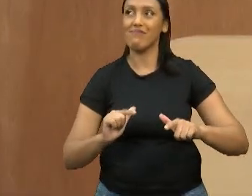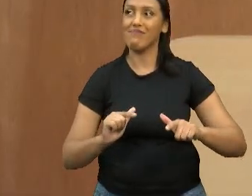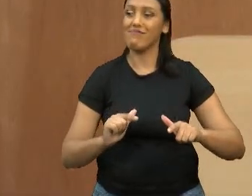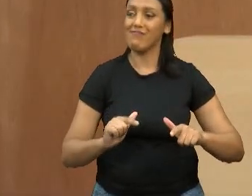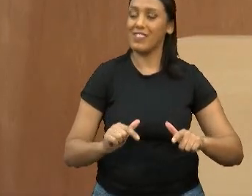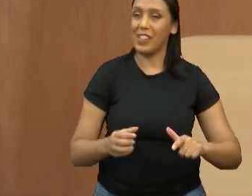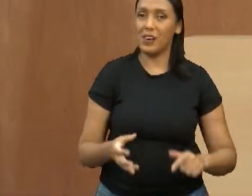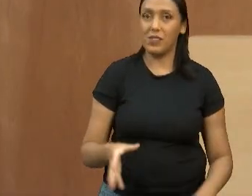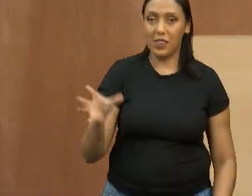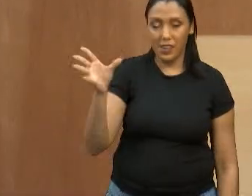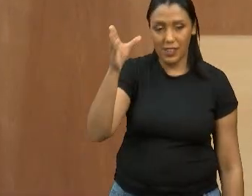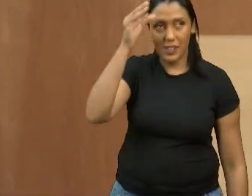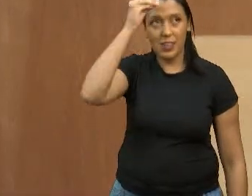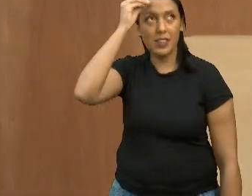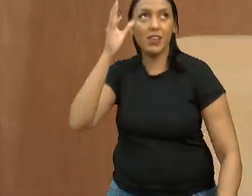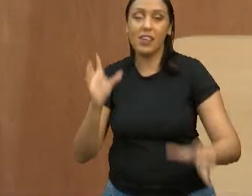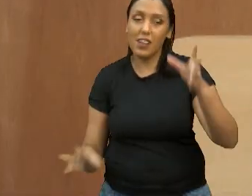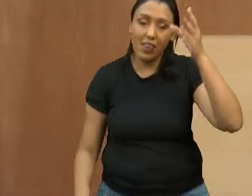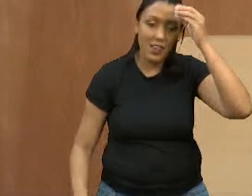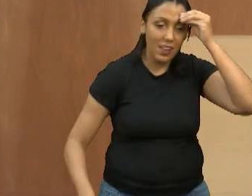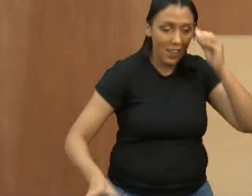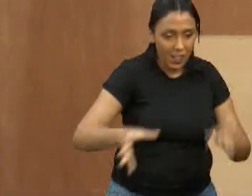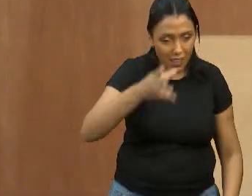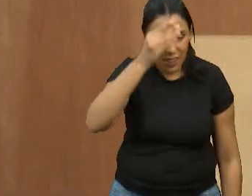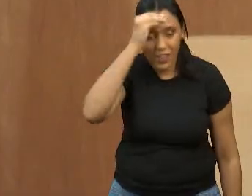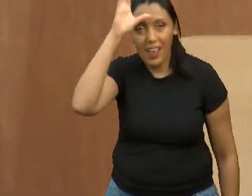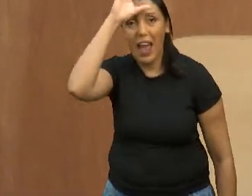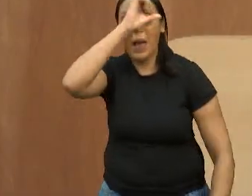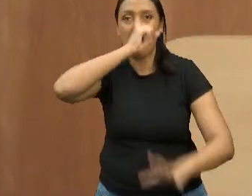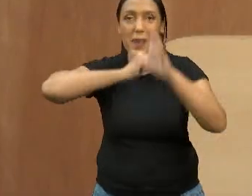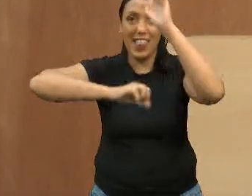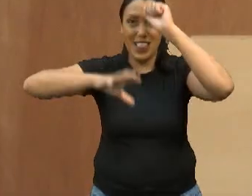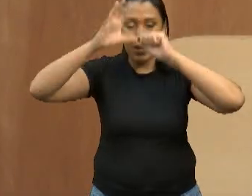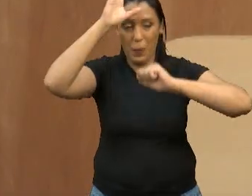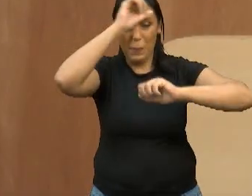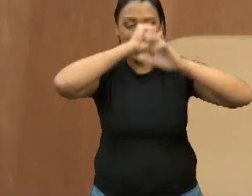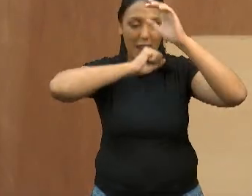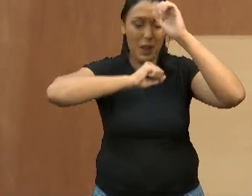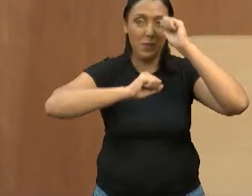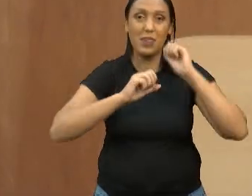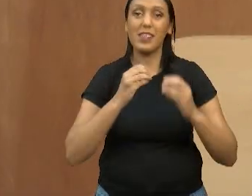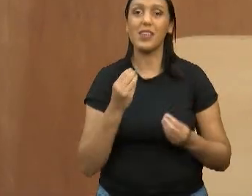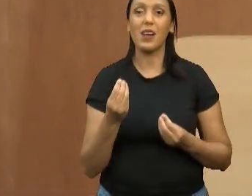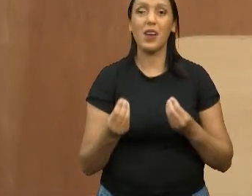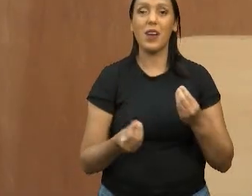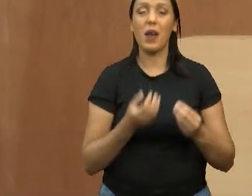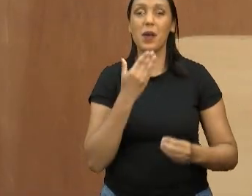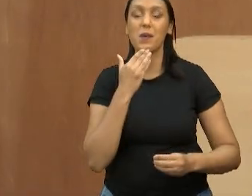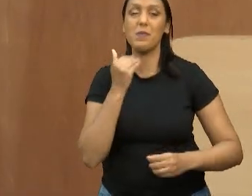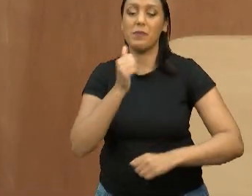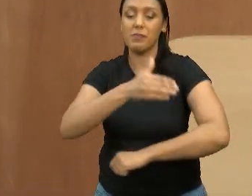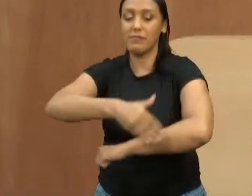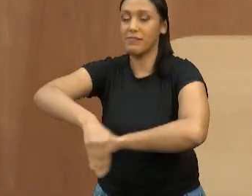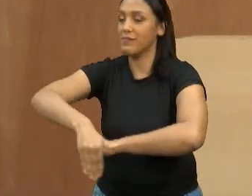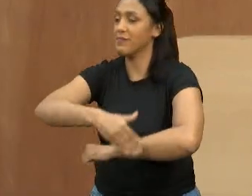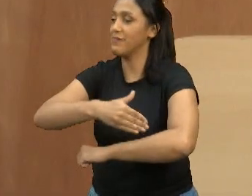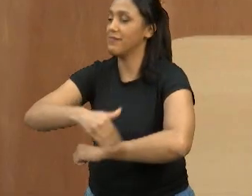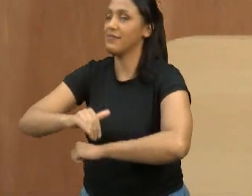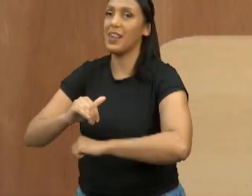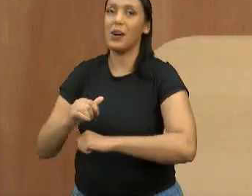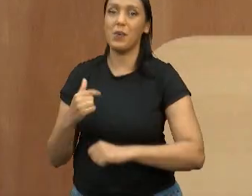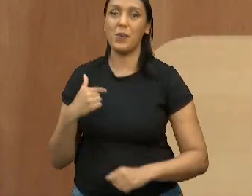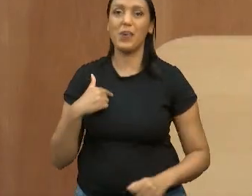de tudo que sou como artista de rua, como alguém que busca uma alternativa para se comunicar com qualquer